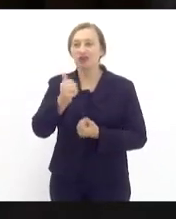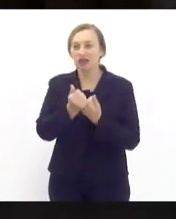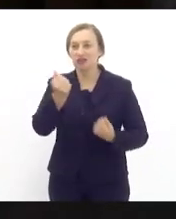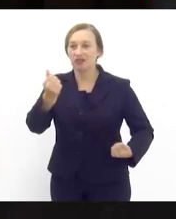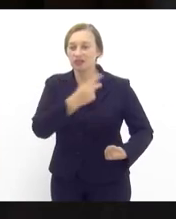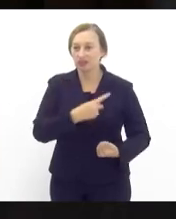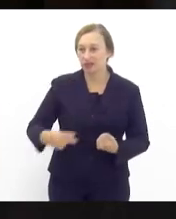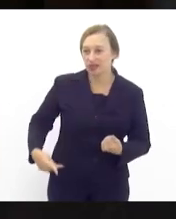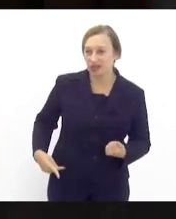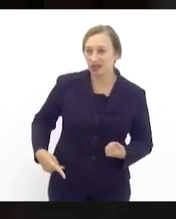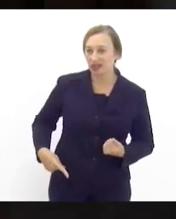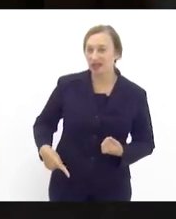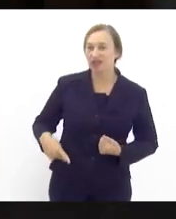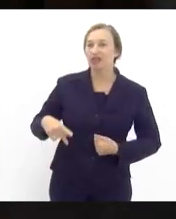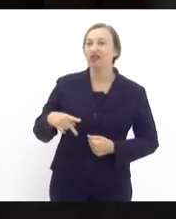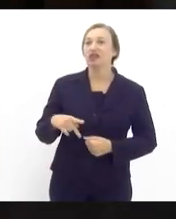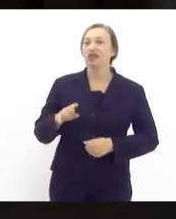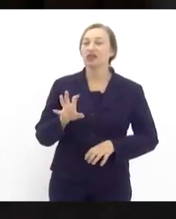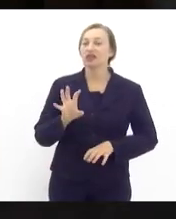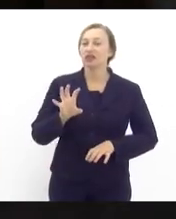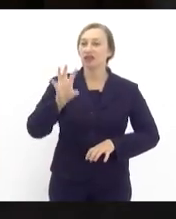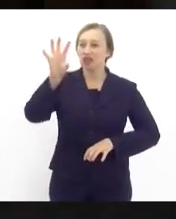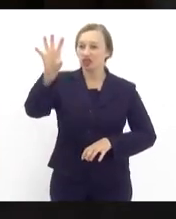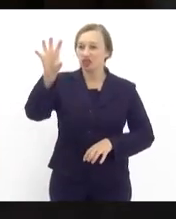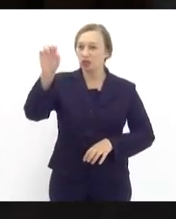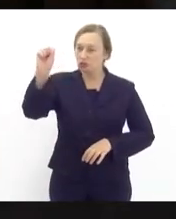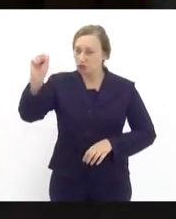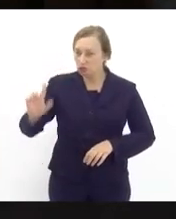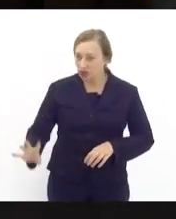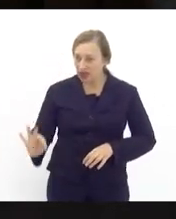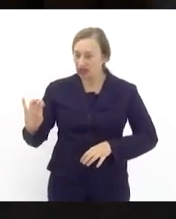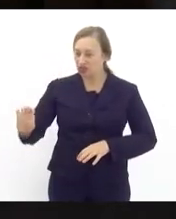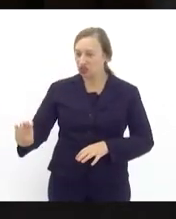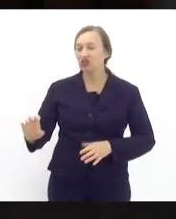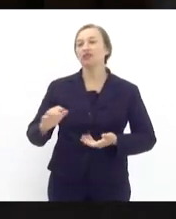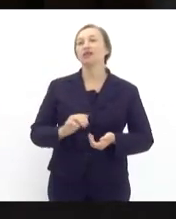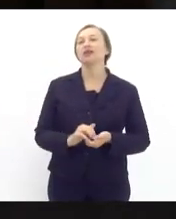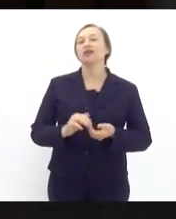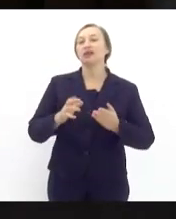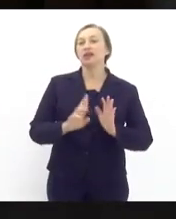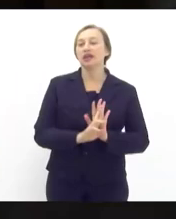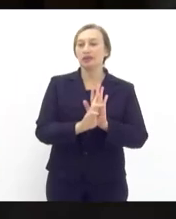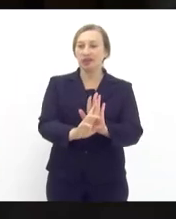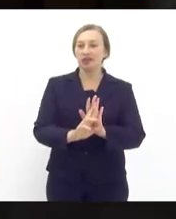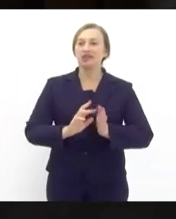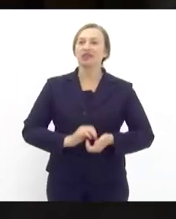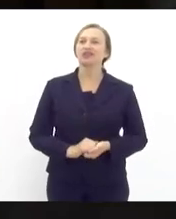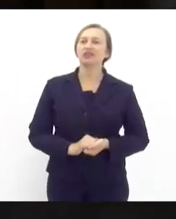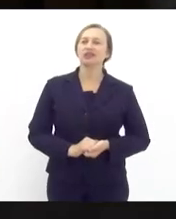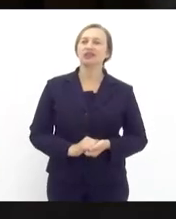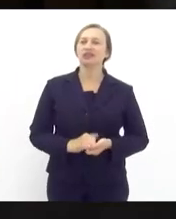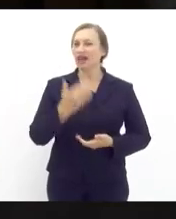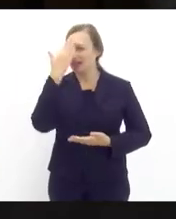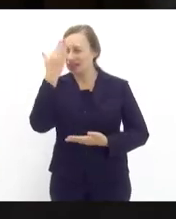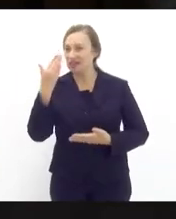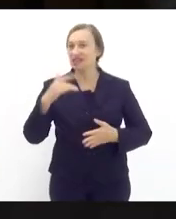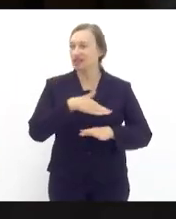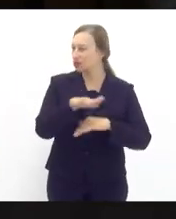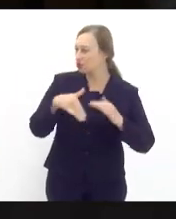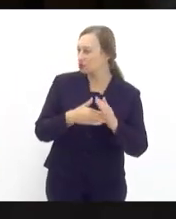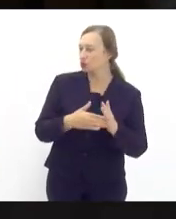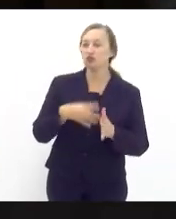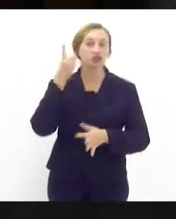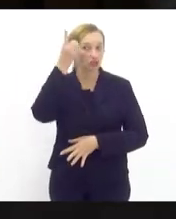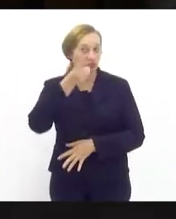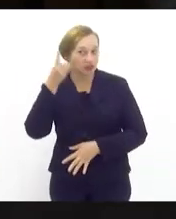da região sudeste que nos representa nessa região toda da unale agradecer todos os deputados todos os